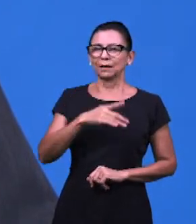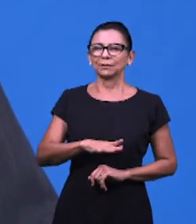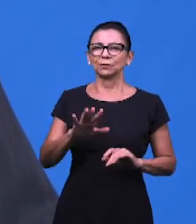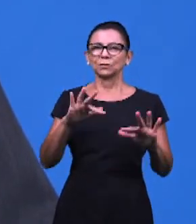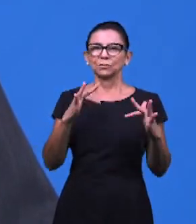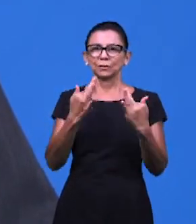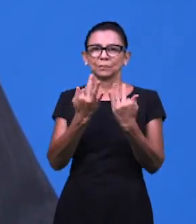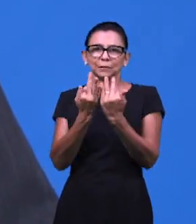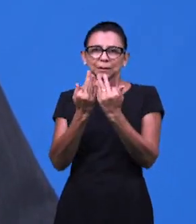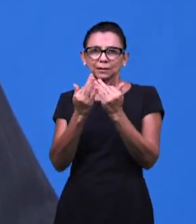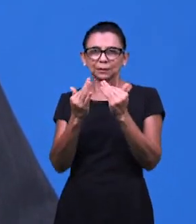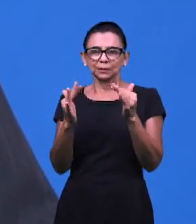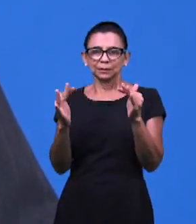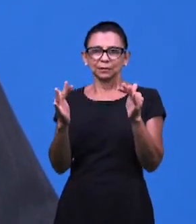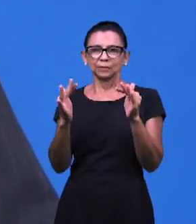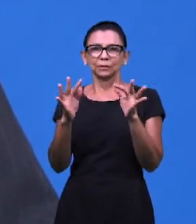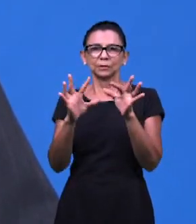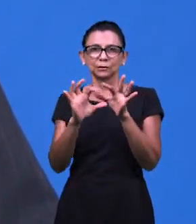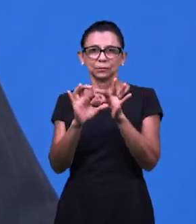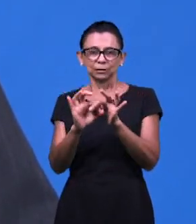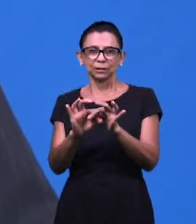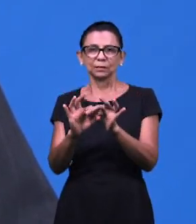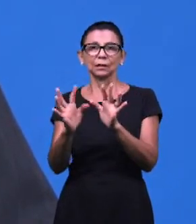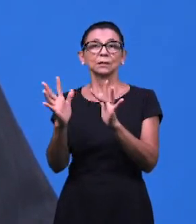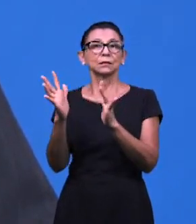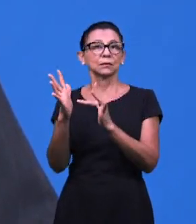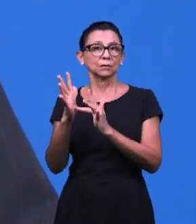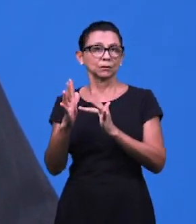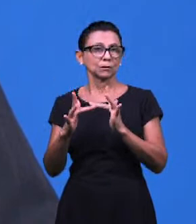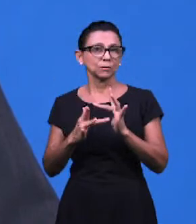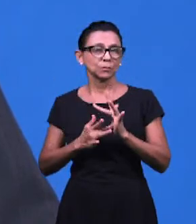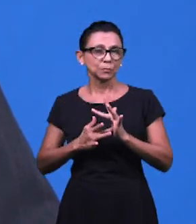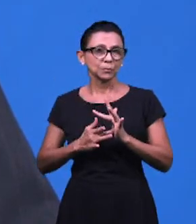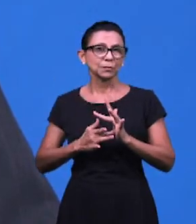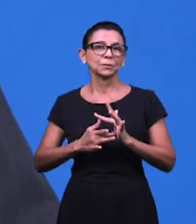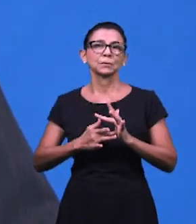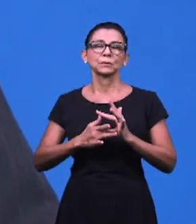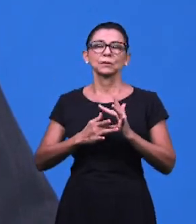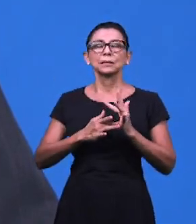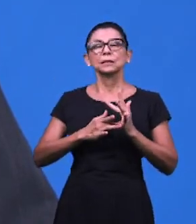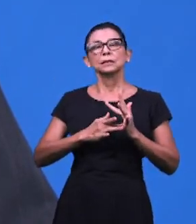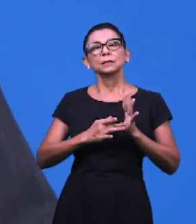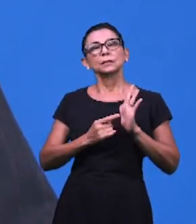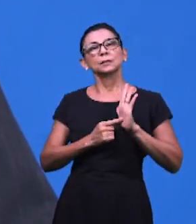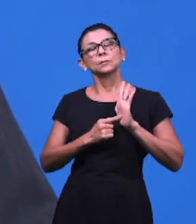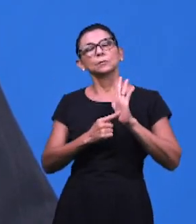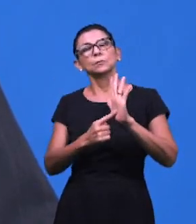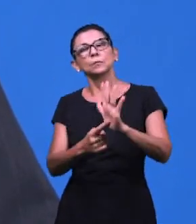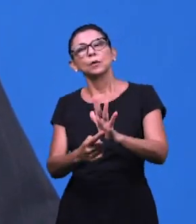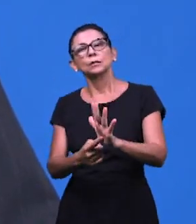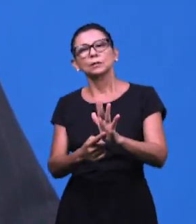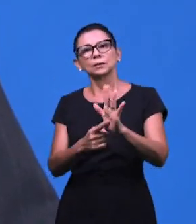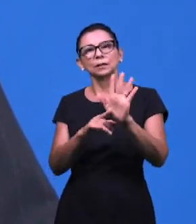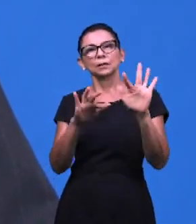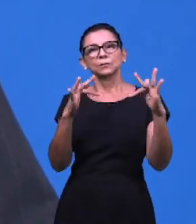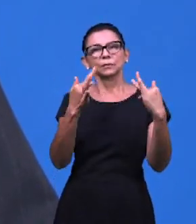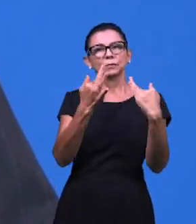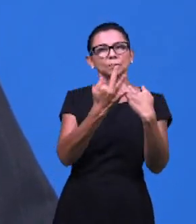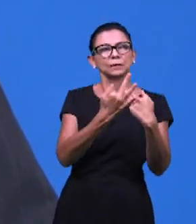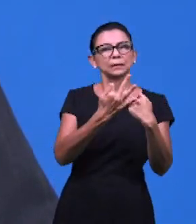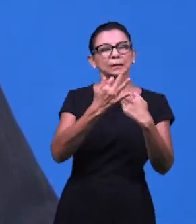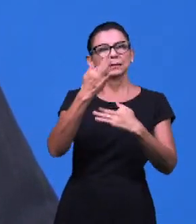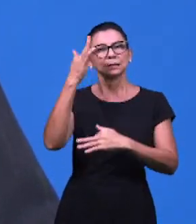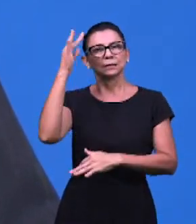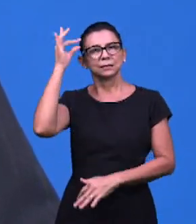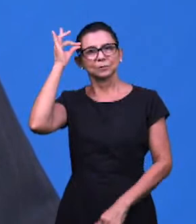familiar com o Senhor Jesus, porque na verdade ali está o laço espiritual, nós somos ligados